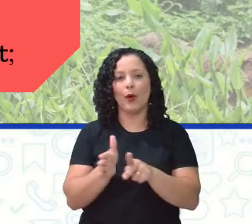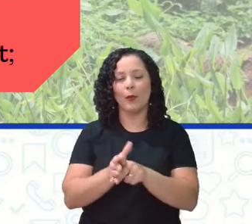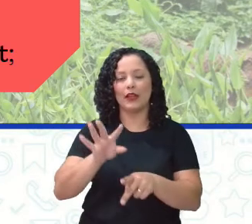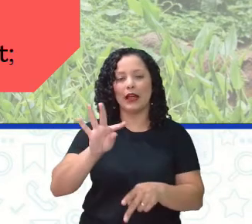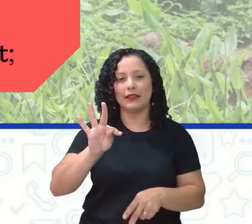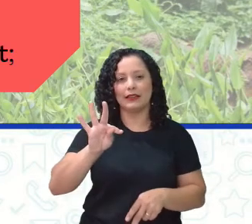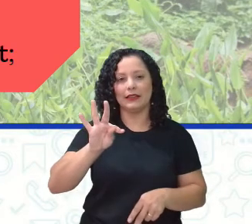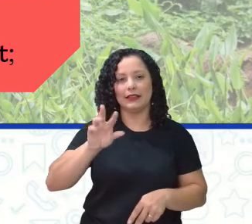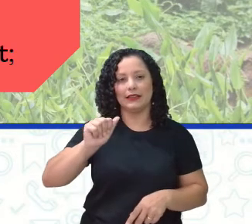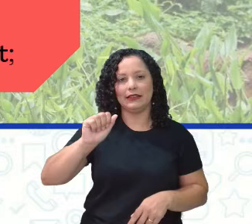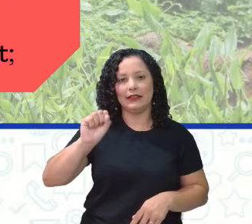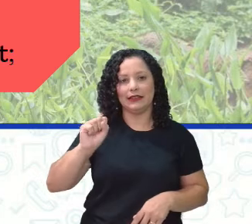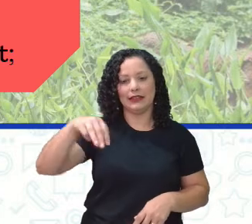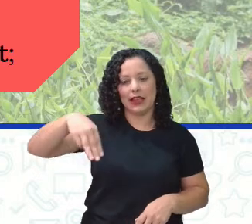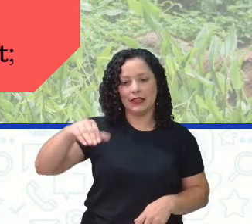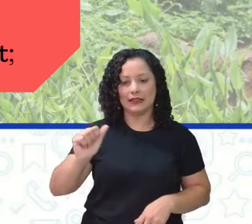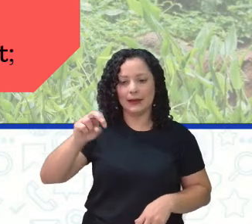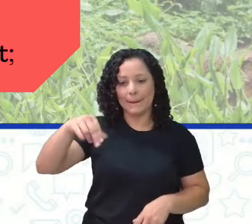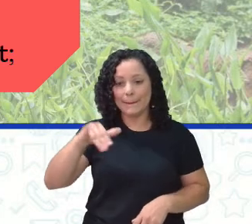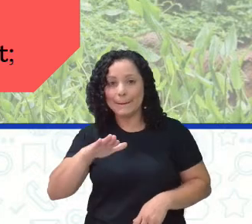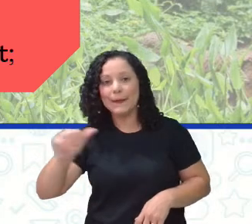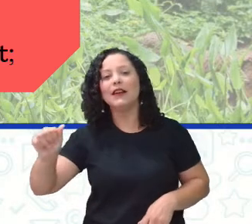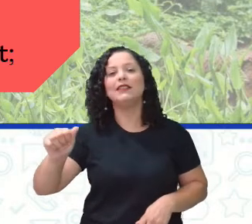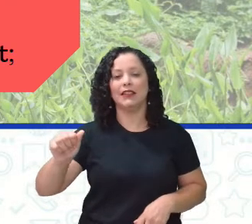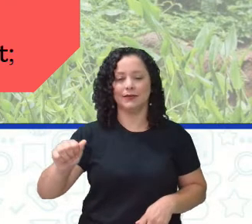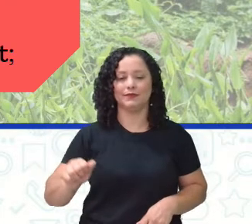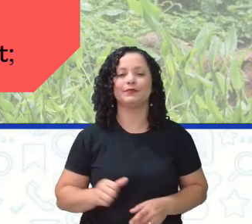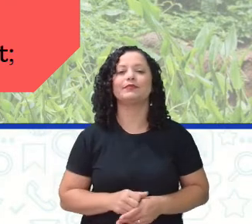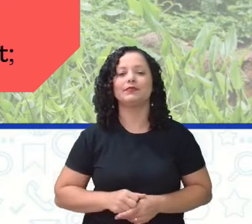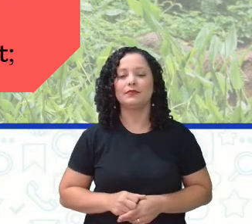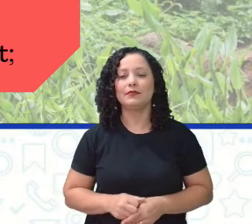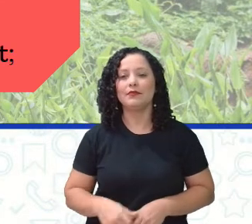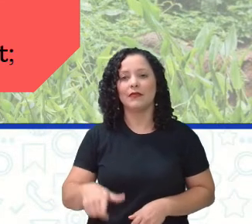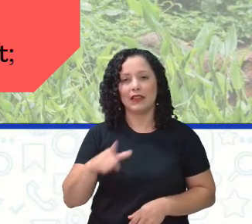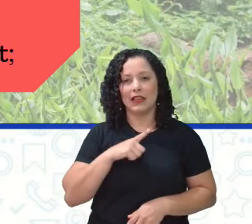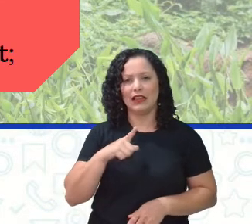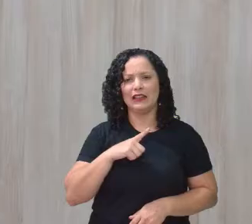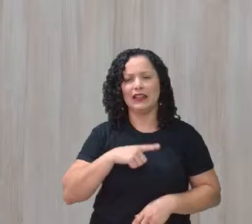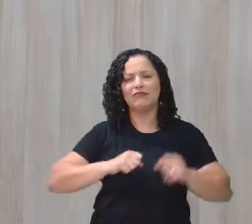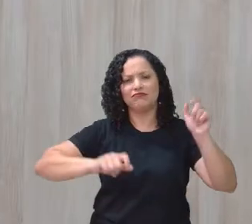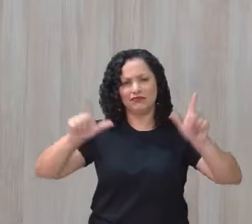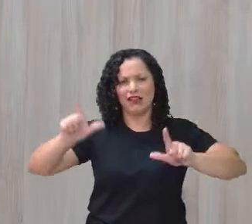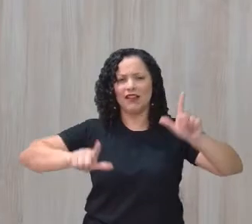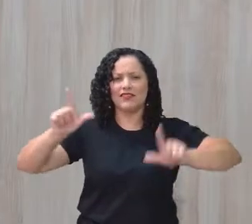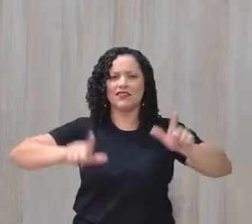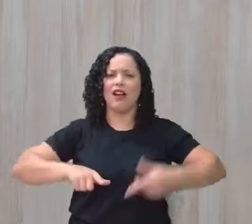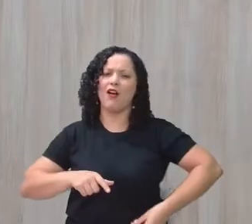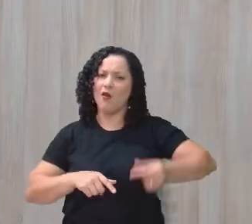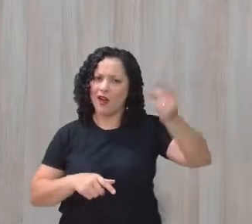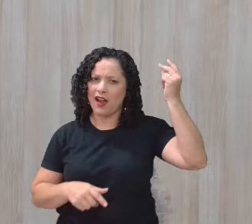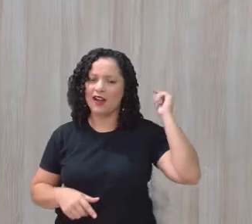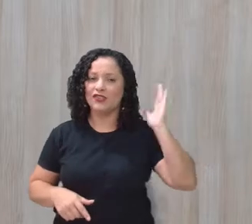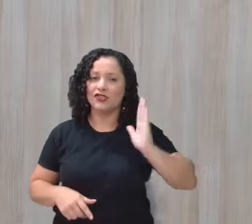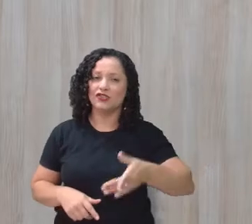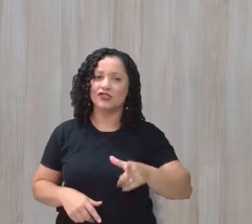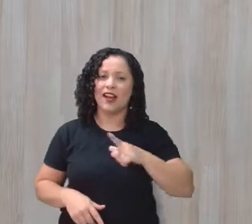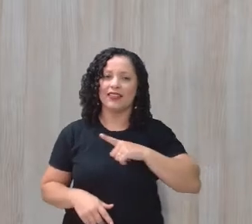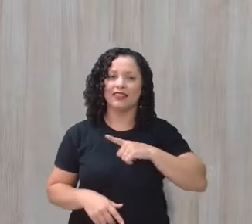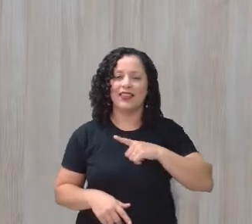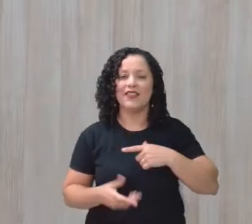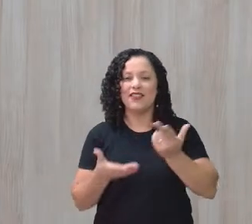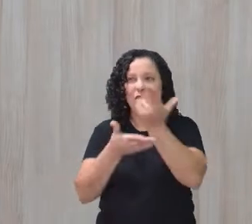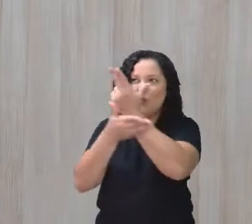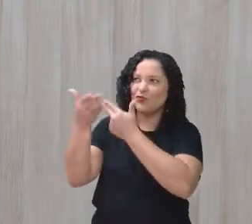Você já ouviu falar do diabo da Tasmânia, né? Que inspirou até um desenho aí que eu acho que, não sei se já fizeram um remake, né? Tudo